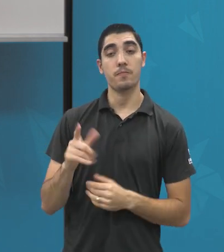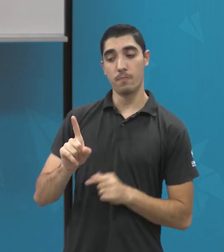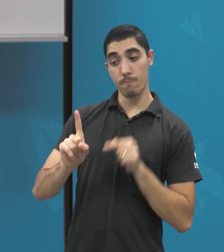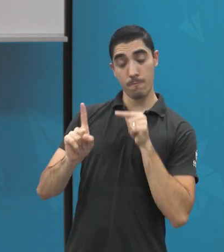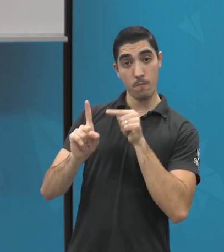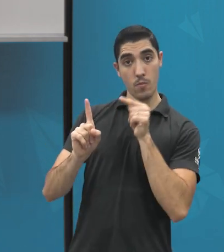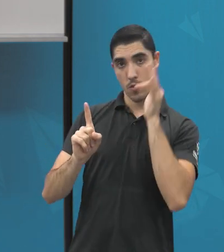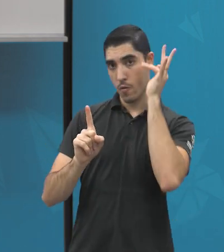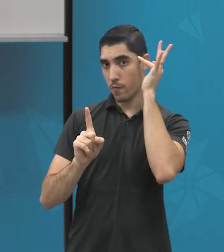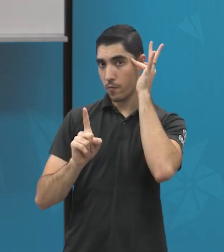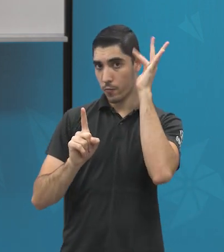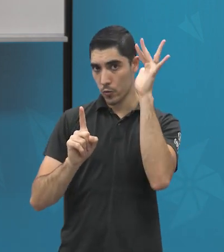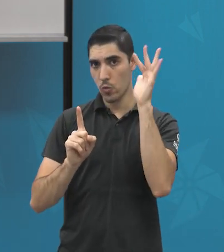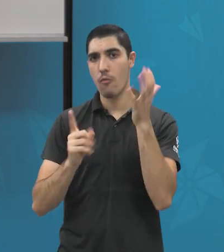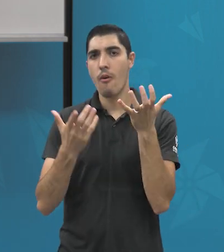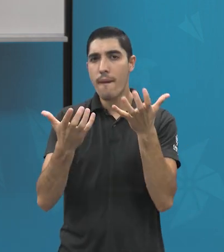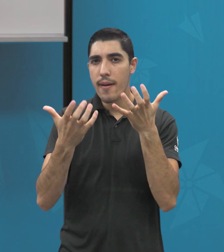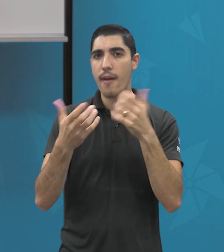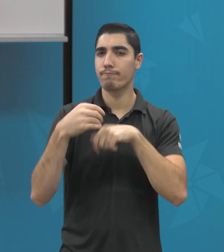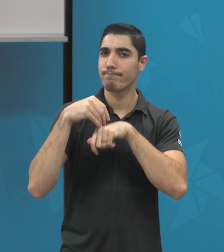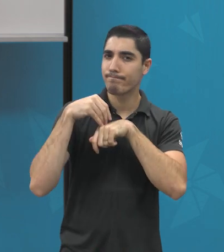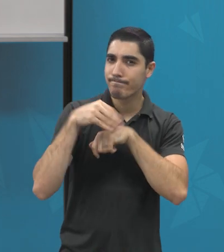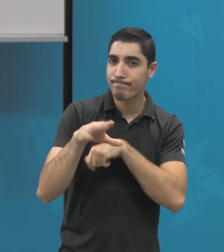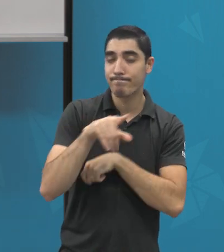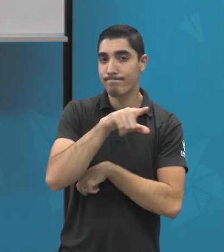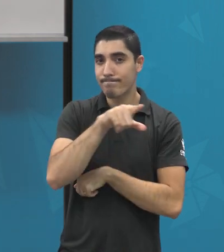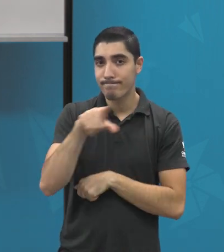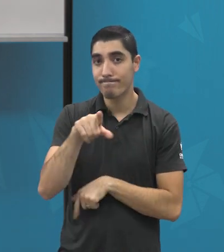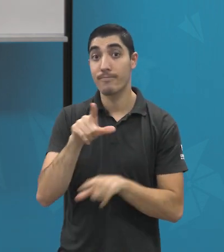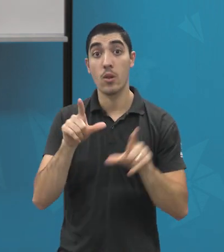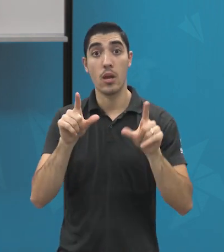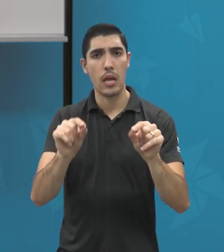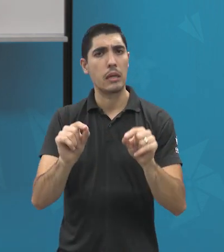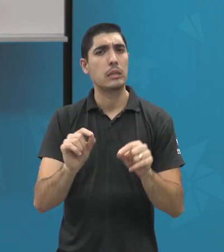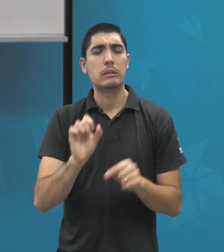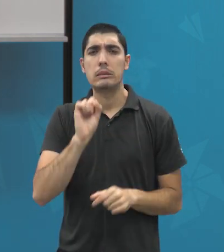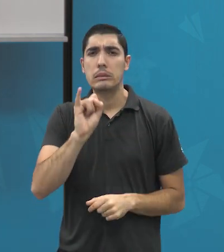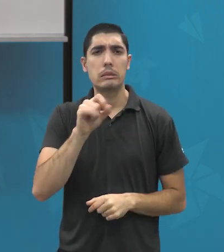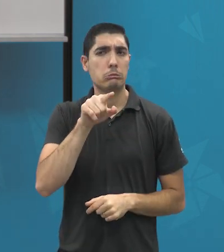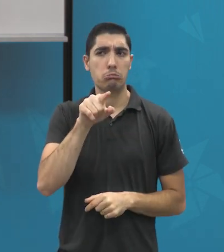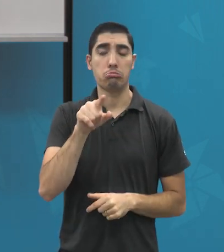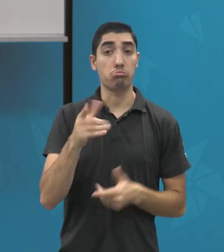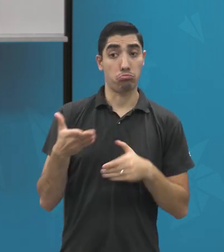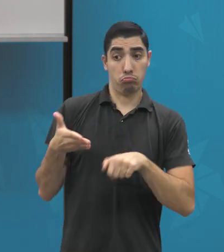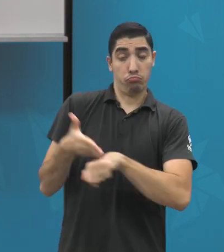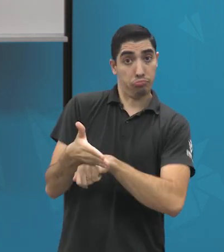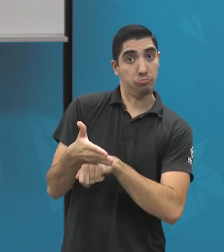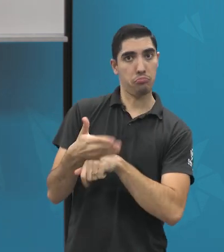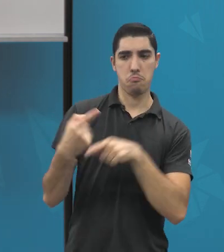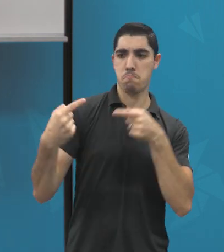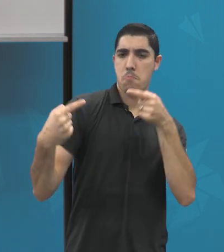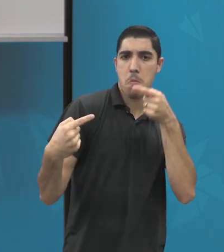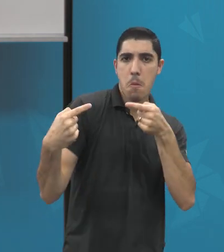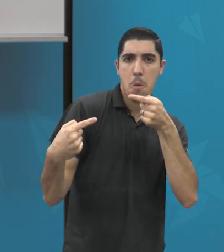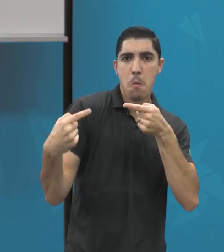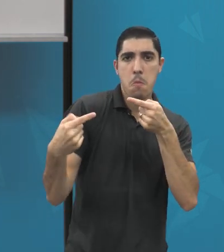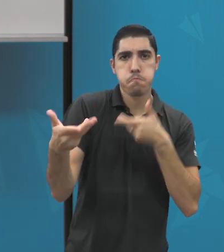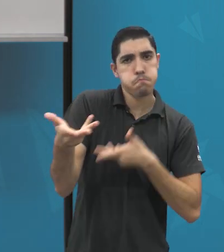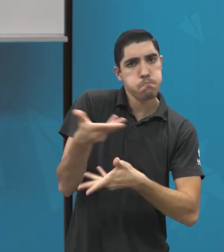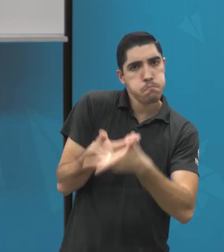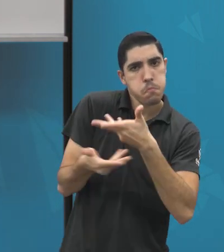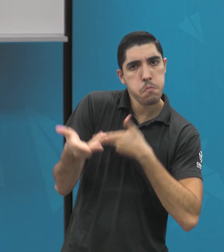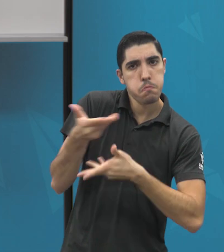nossa atenção para o fato de que sempre que nós estivermos engajados em algum tipo de debate, em algum tipo